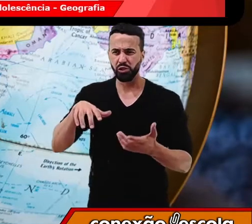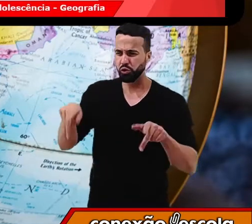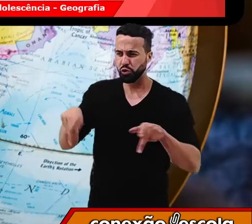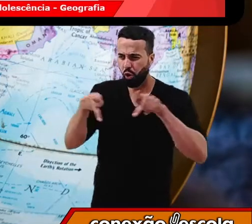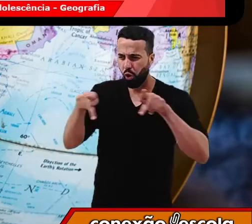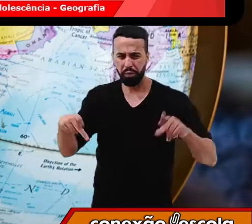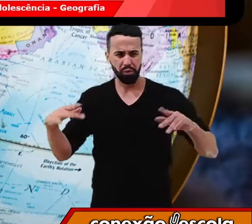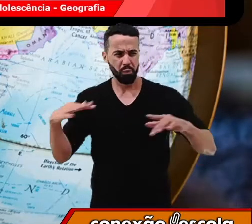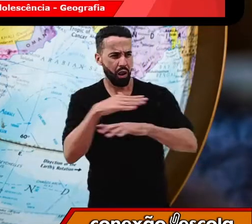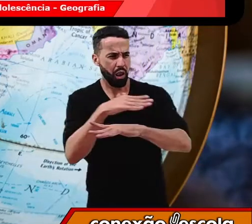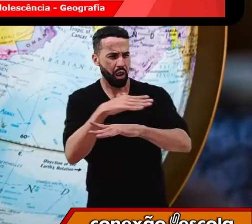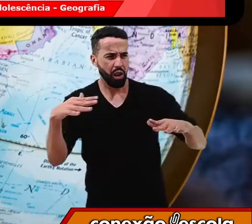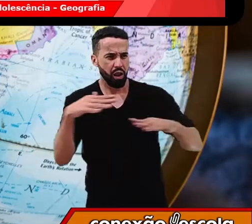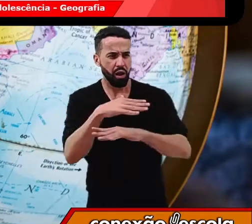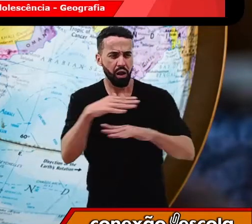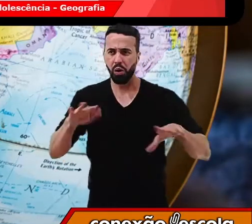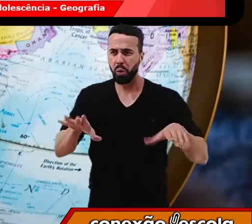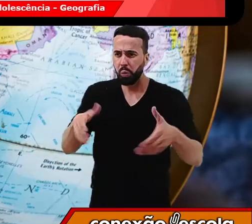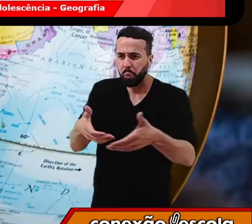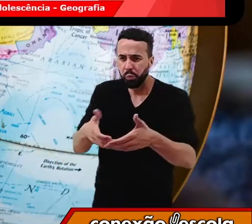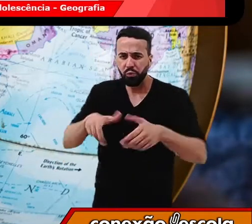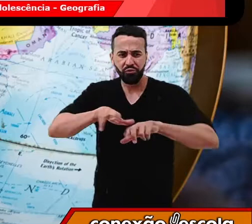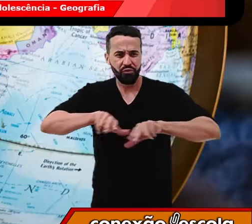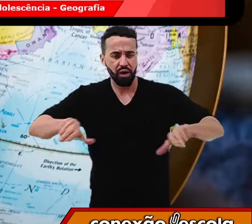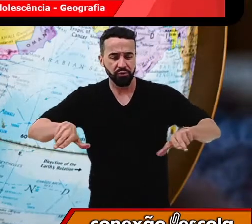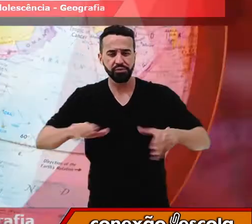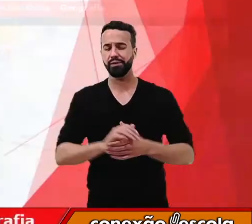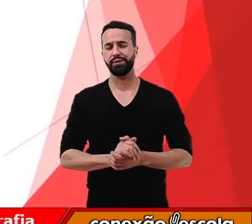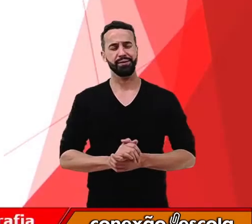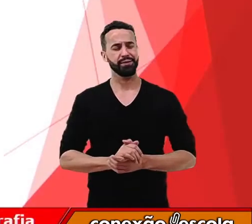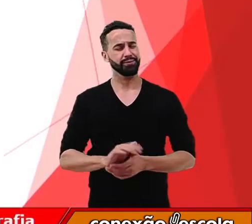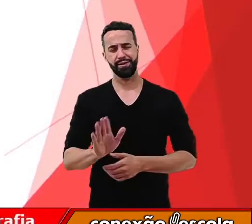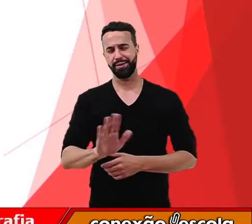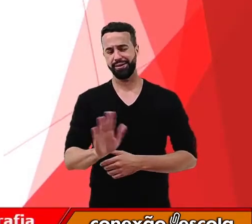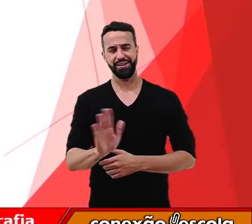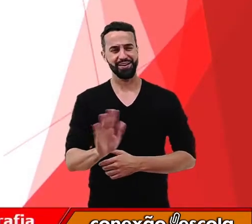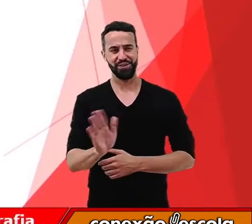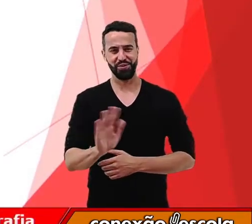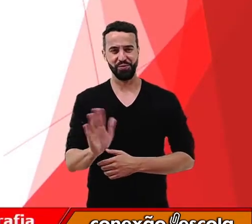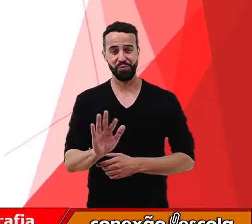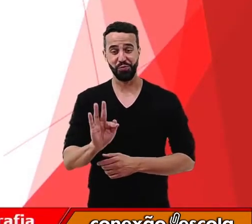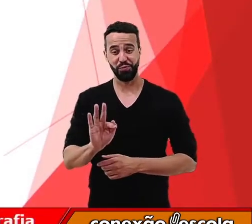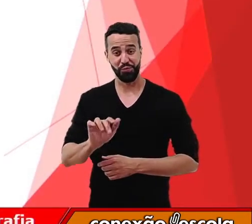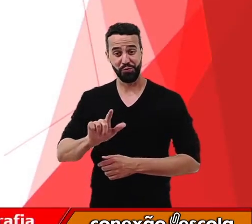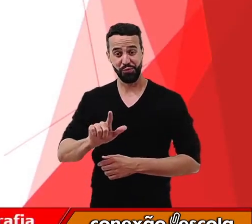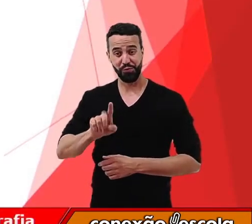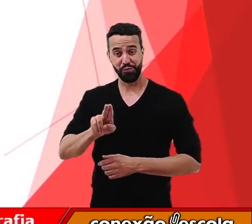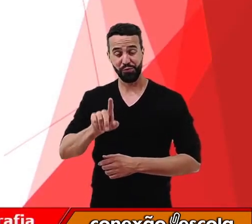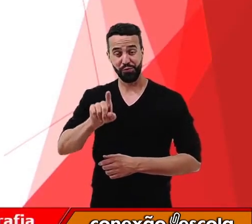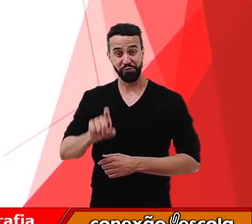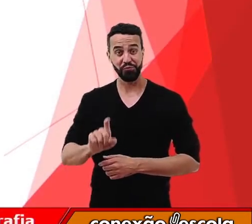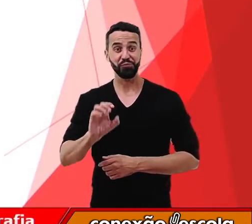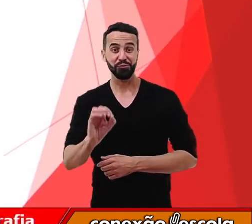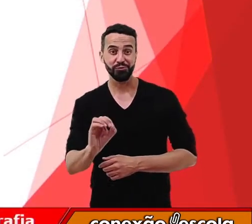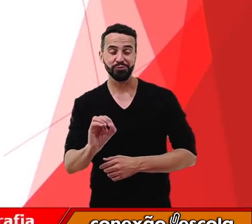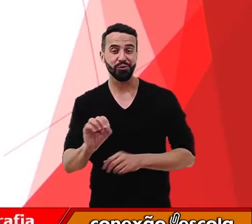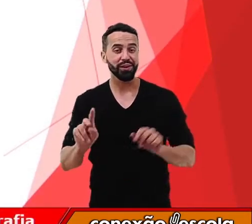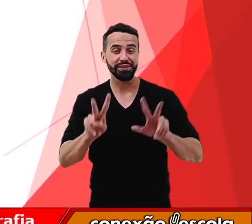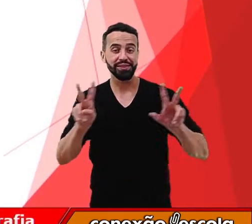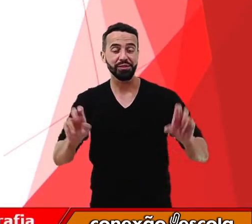bailão? Fluxos equipe de frifa? Não, padrinho. Quando nós estamos falando de fluxos, nós estamos falando